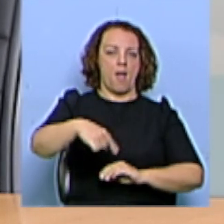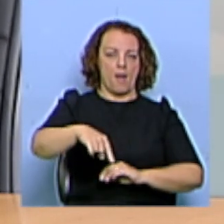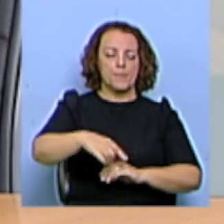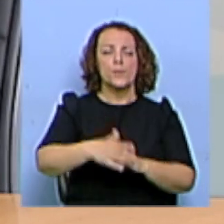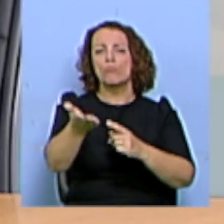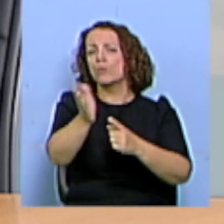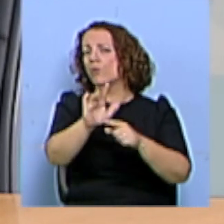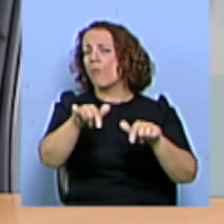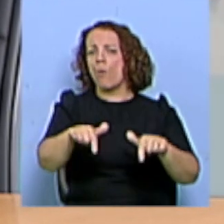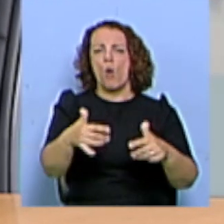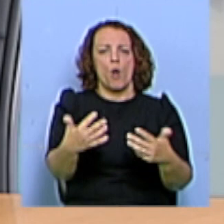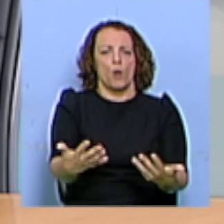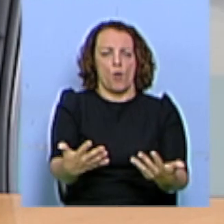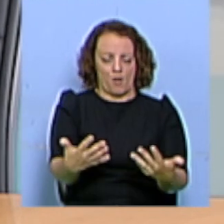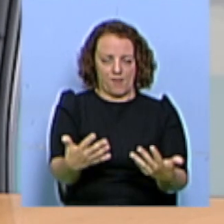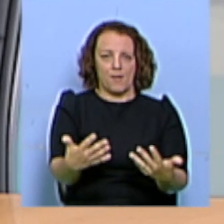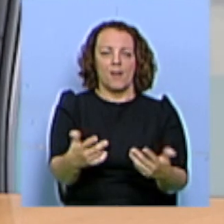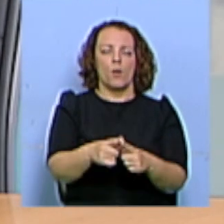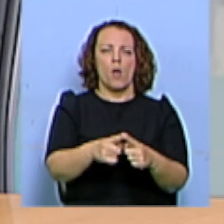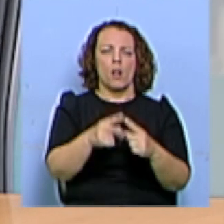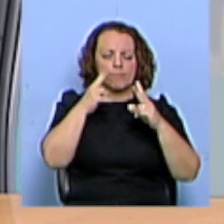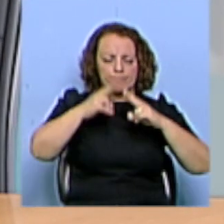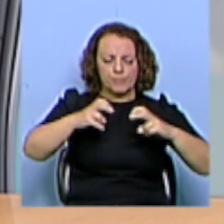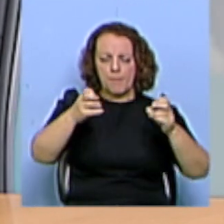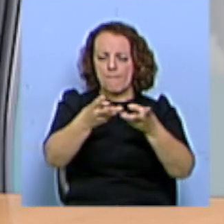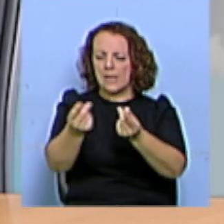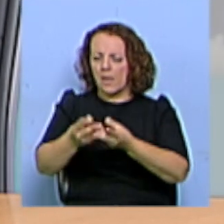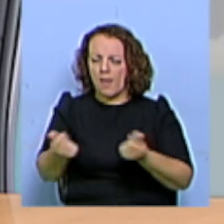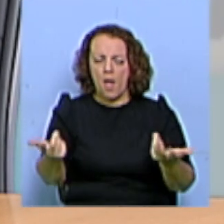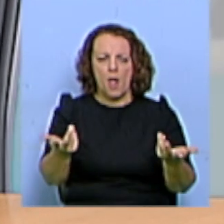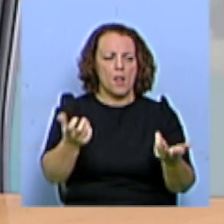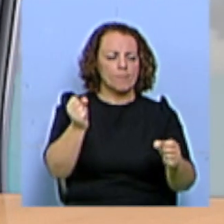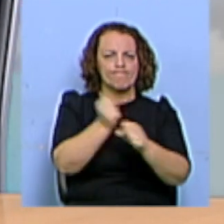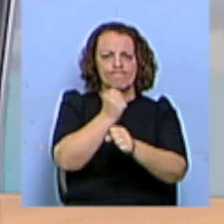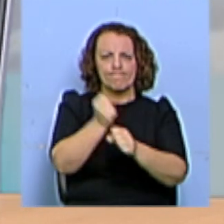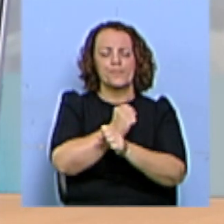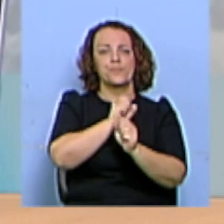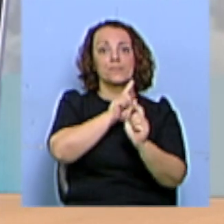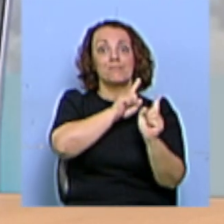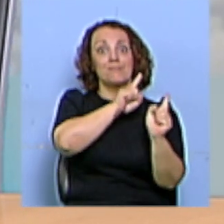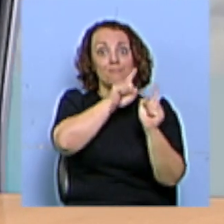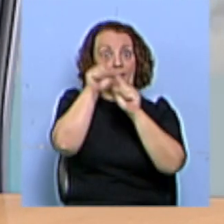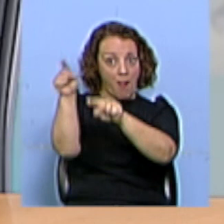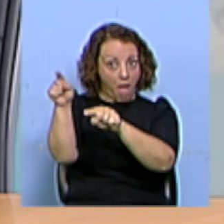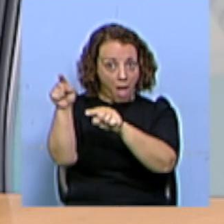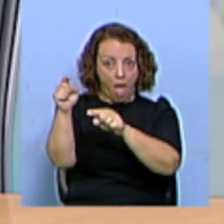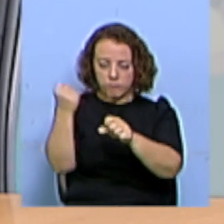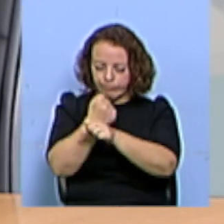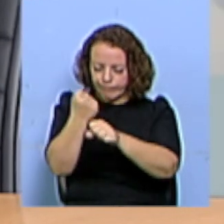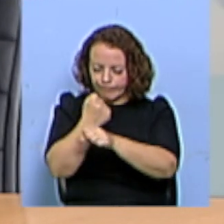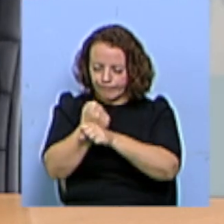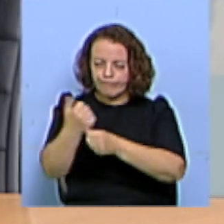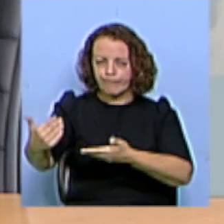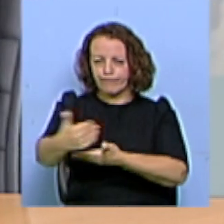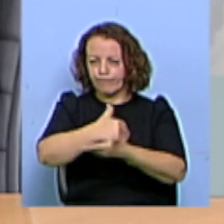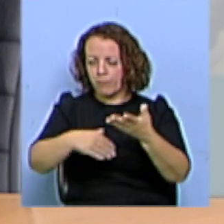vez, encontrar materiais e aprofundar e trabalhar lá para a elaboração